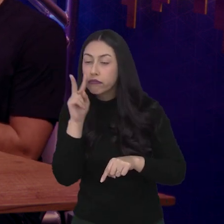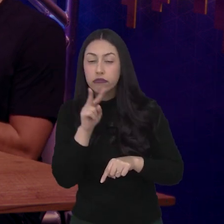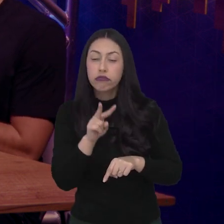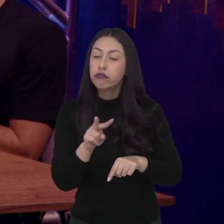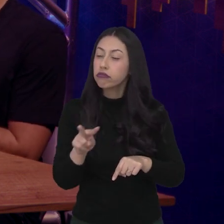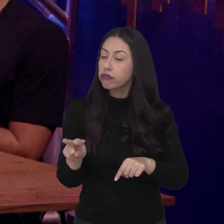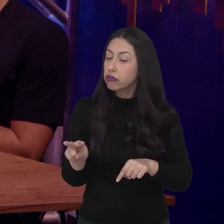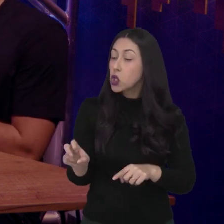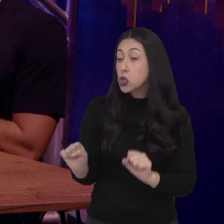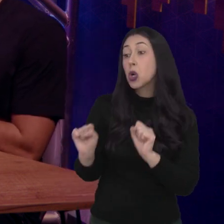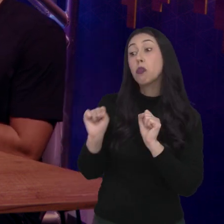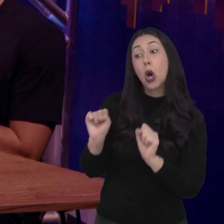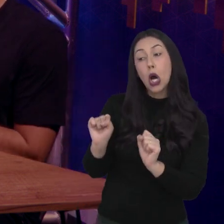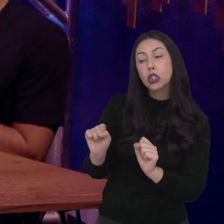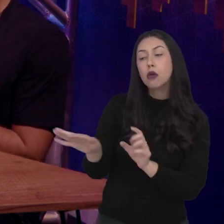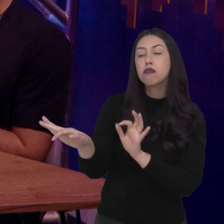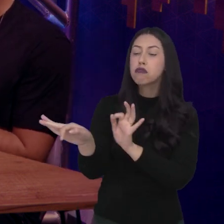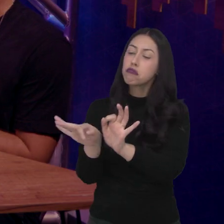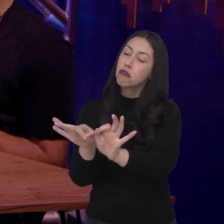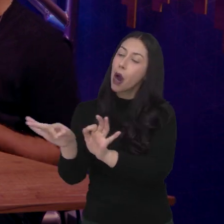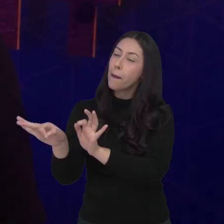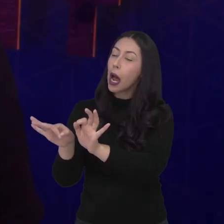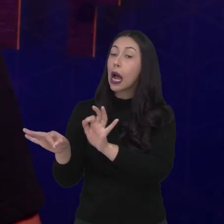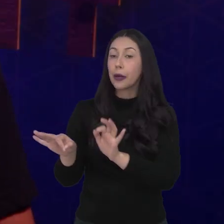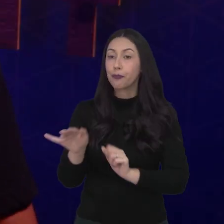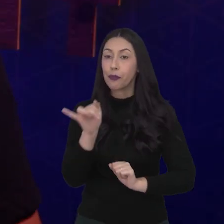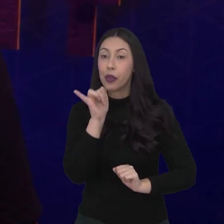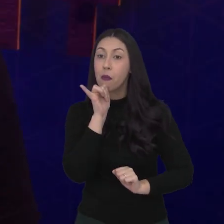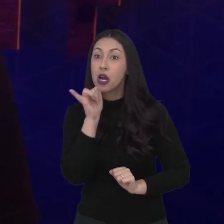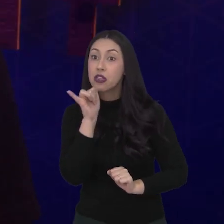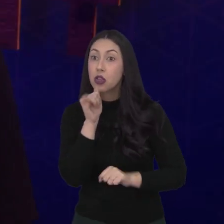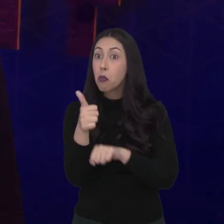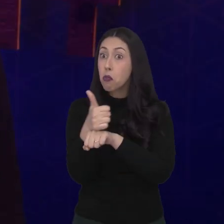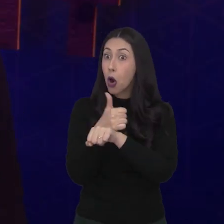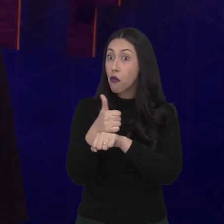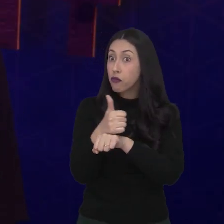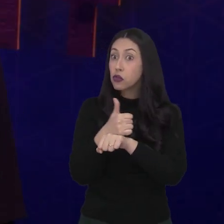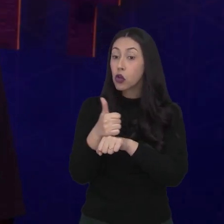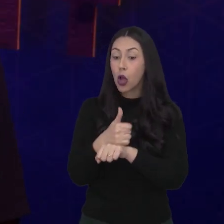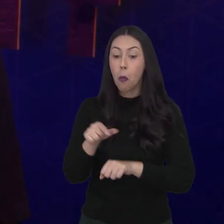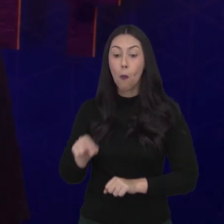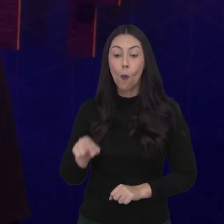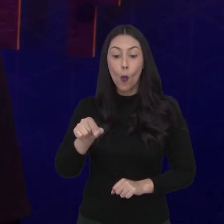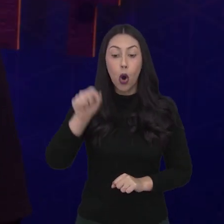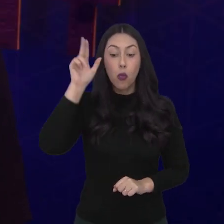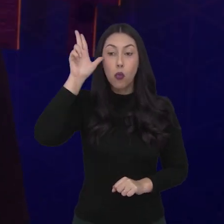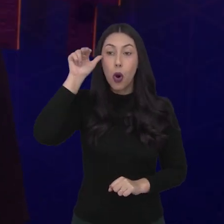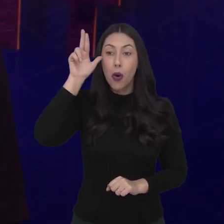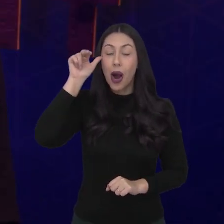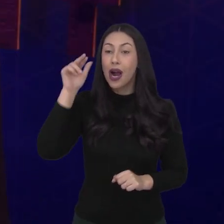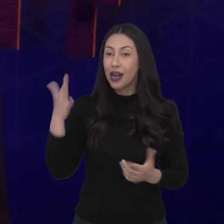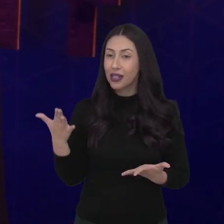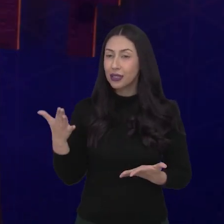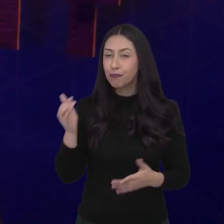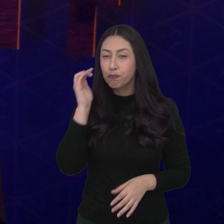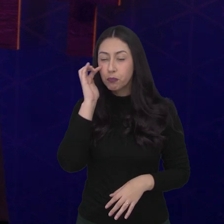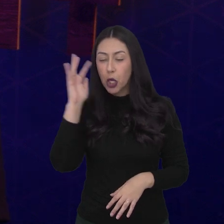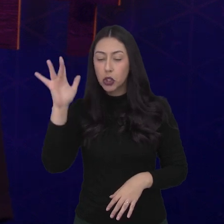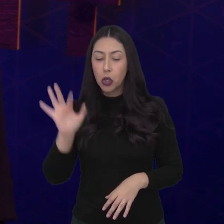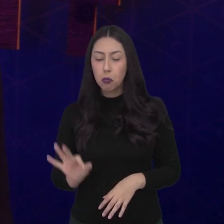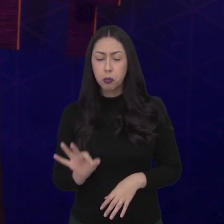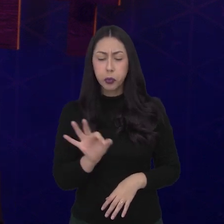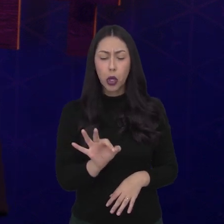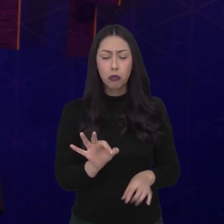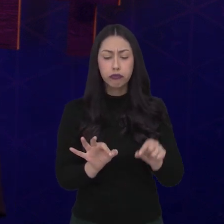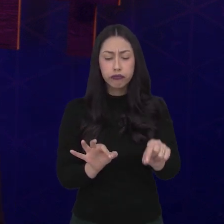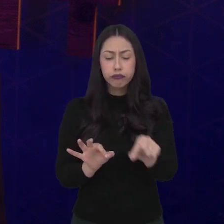ver, enxergar possibilidades. Então tem o jogador de xadrez, que ele consegue ir imaginando algumas jogadas